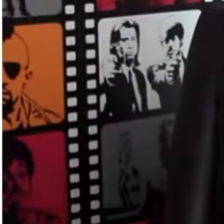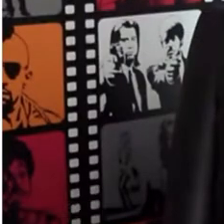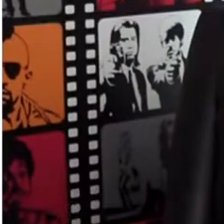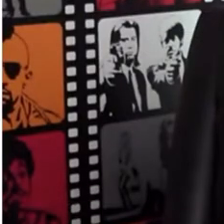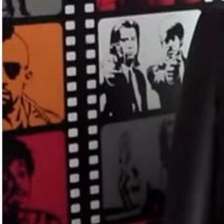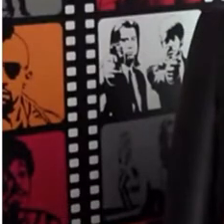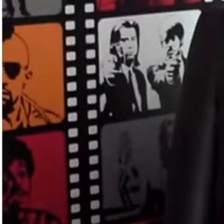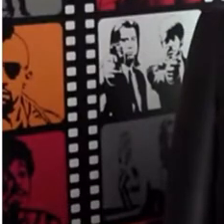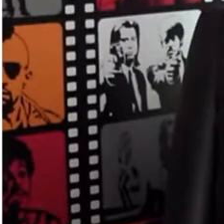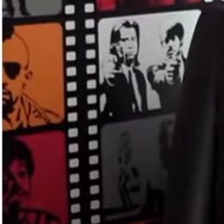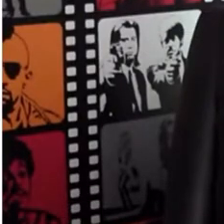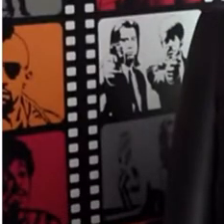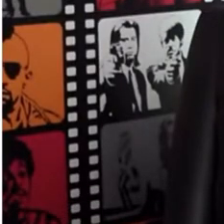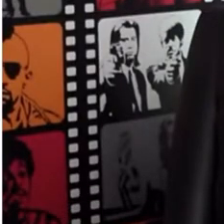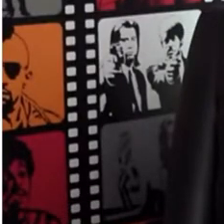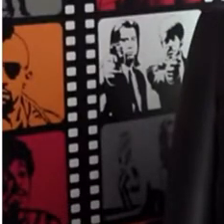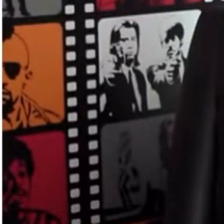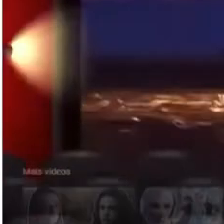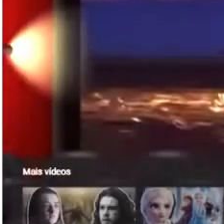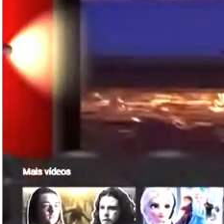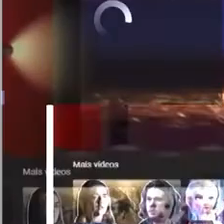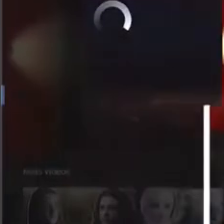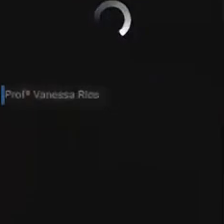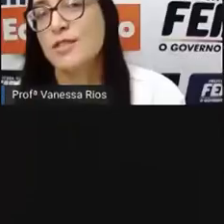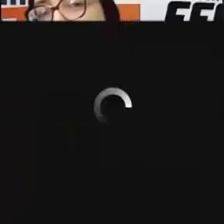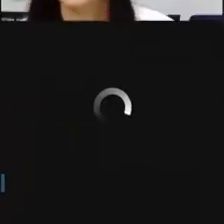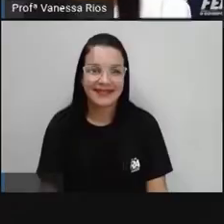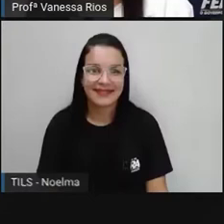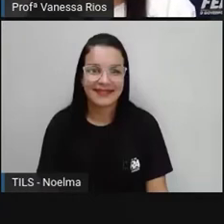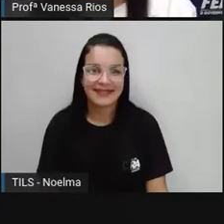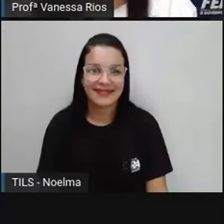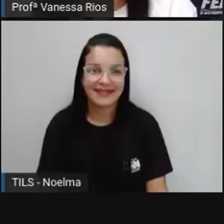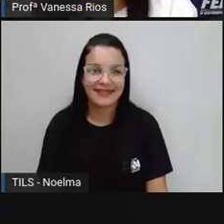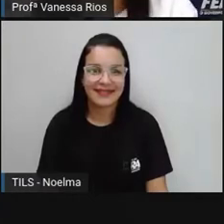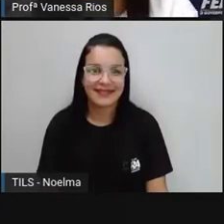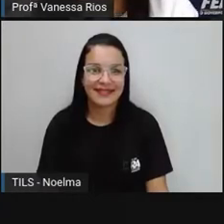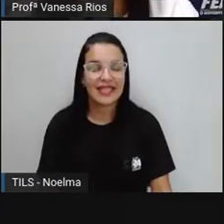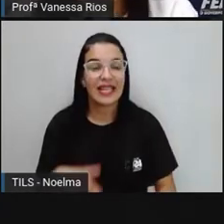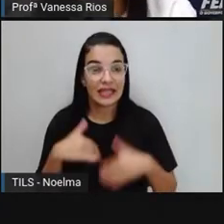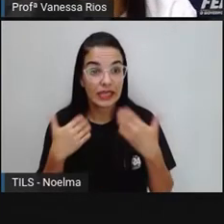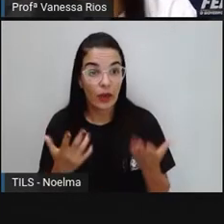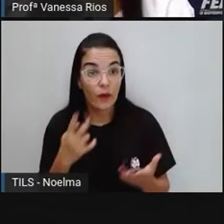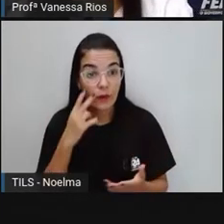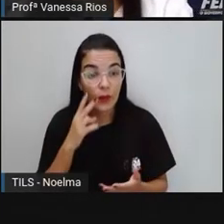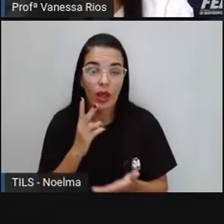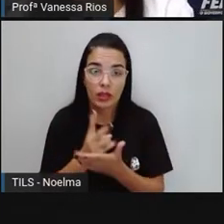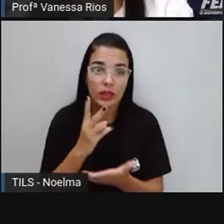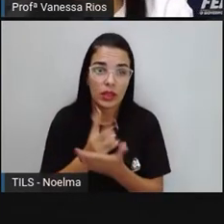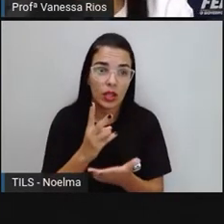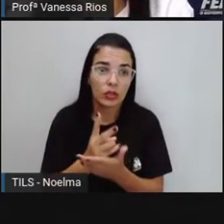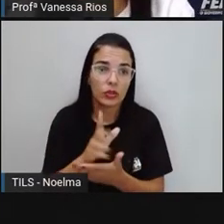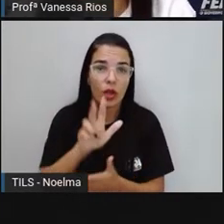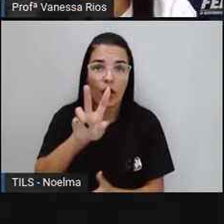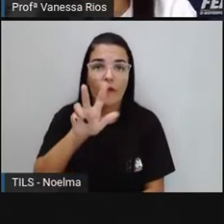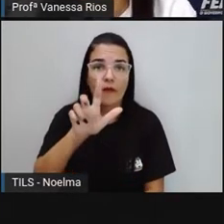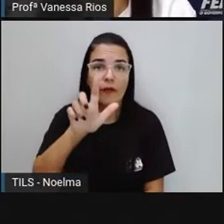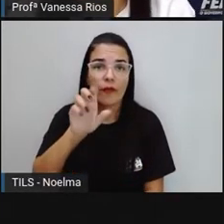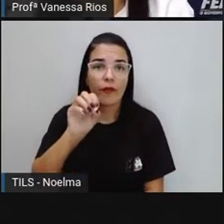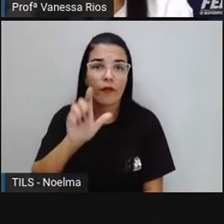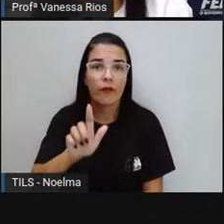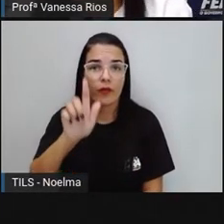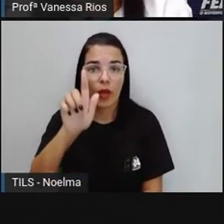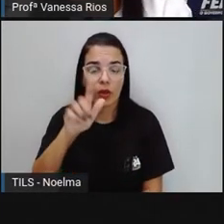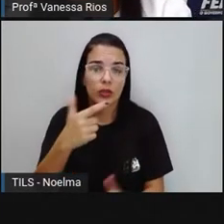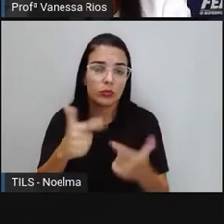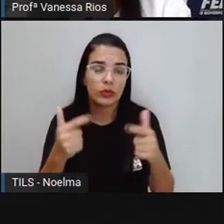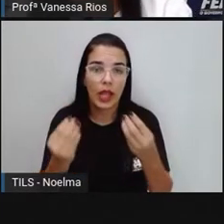diversificadamente tudo que o poder da elástica pode proporcionar. Esse vlog aí, ele tem continuidade, mas aí, infelizmente, por conta do tempo, a Pro